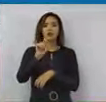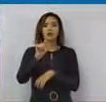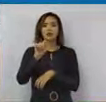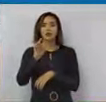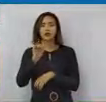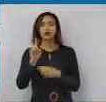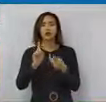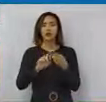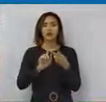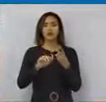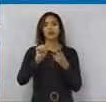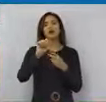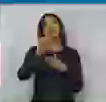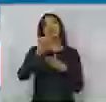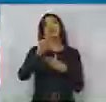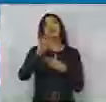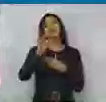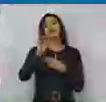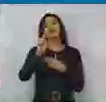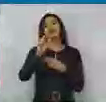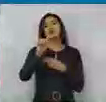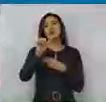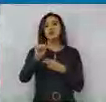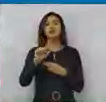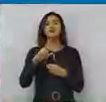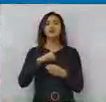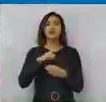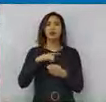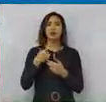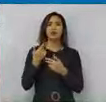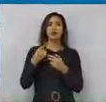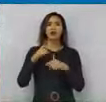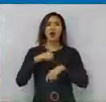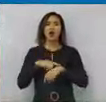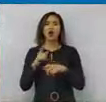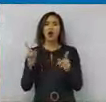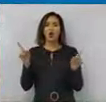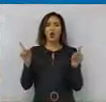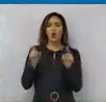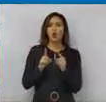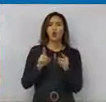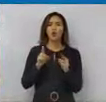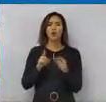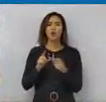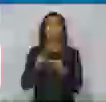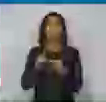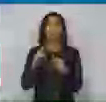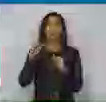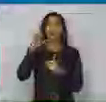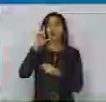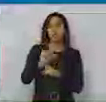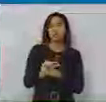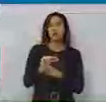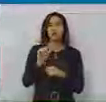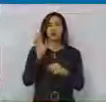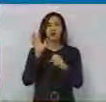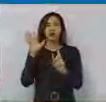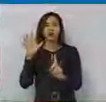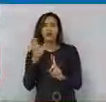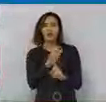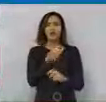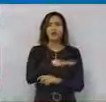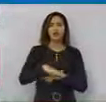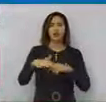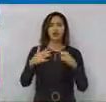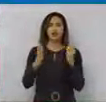elas vão ser realizadas com valas curtas para reduzir o impacto sobre o trânsito e também,